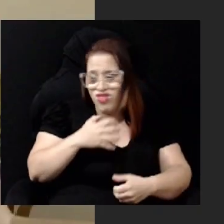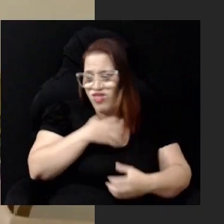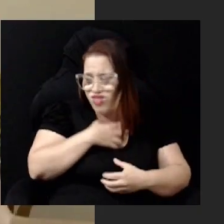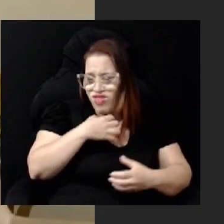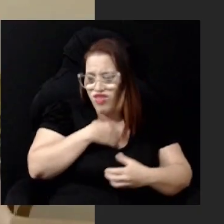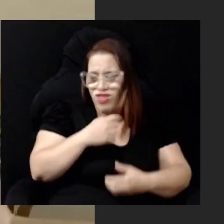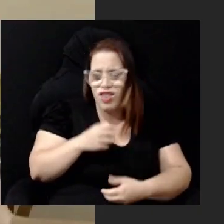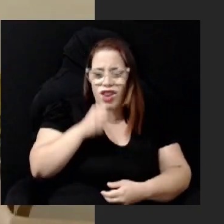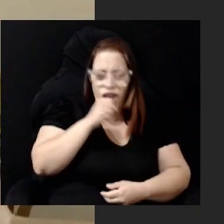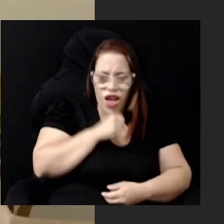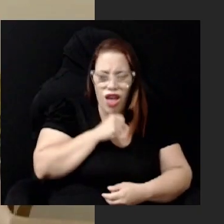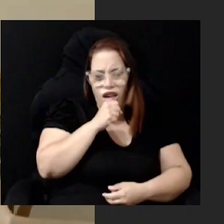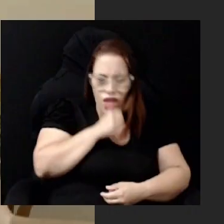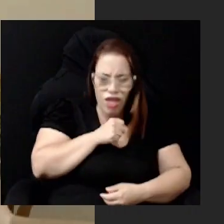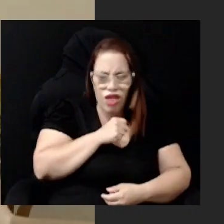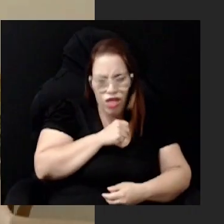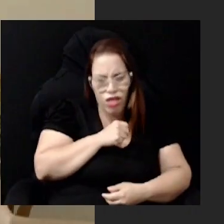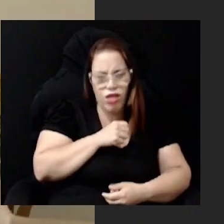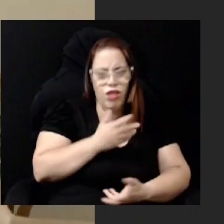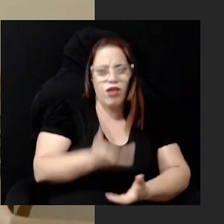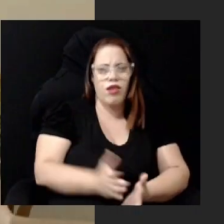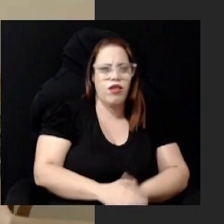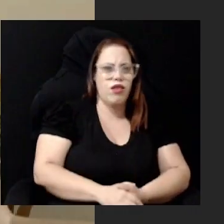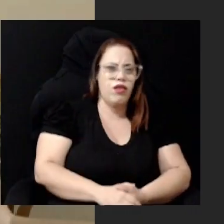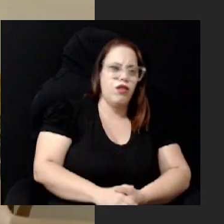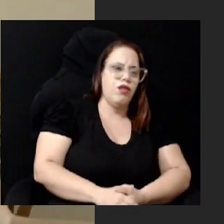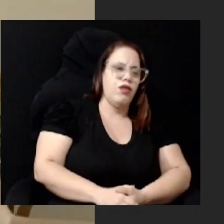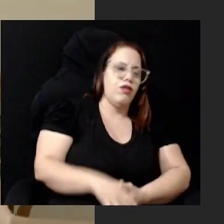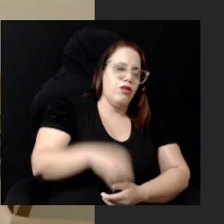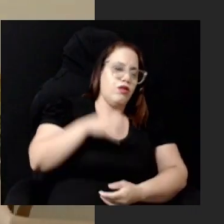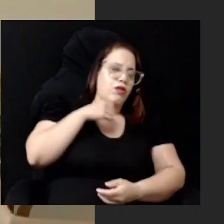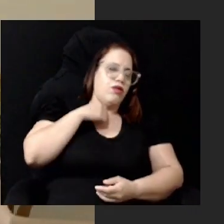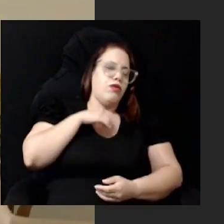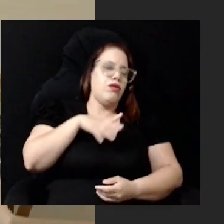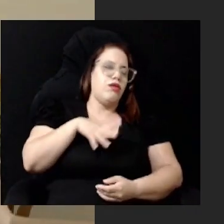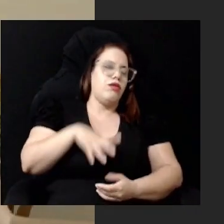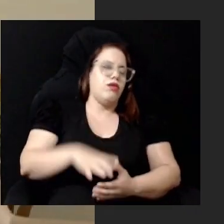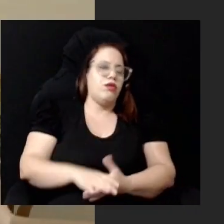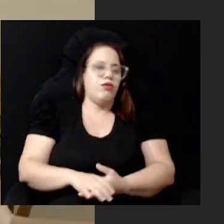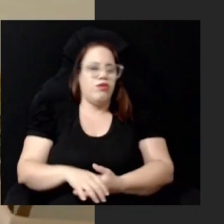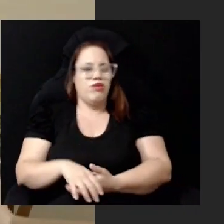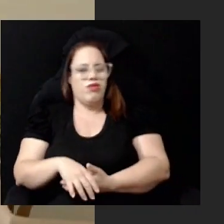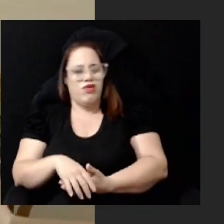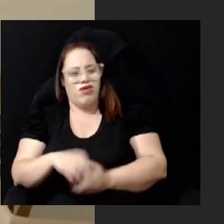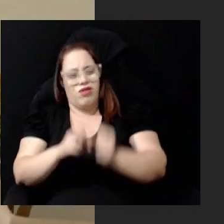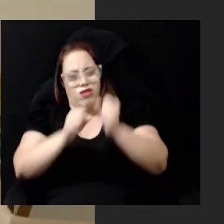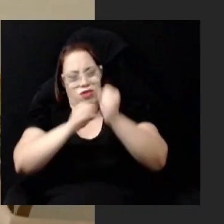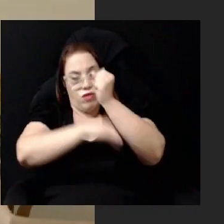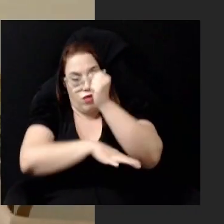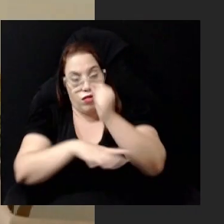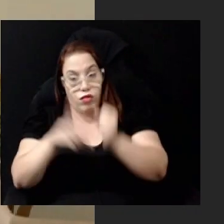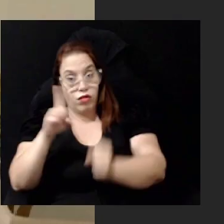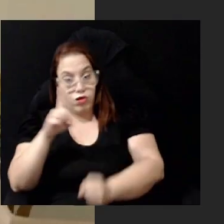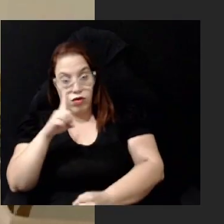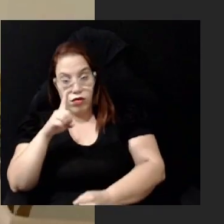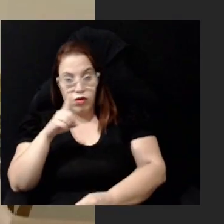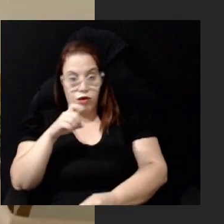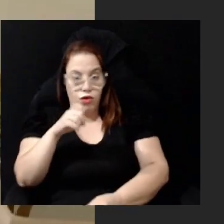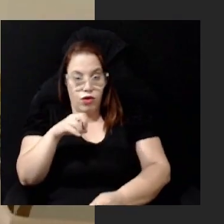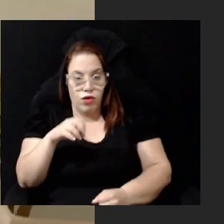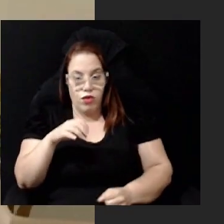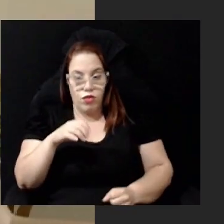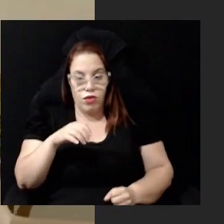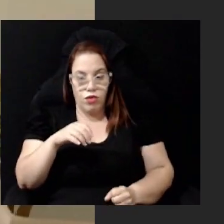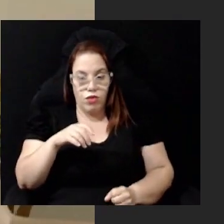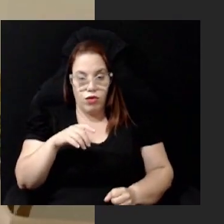com tosse, não está com catarro, não está com expectoração, não está com diarreia, não tem sintomas urinários, então não tem